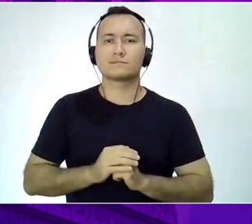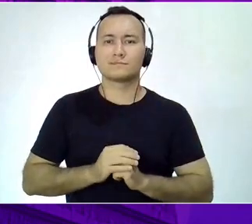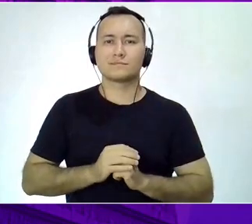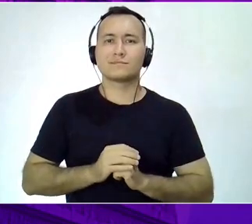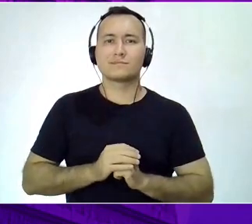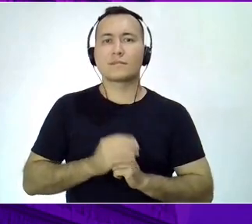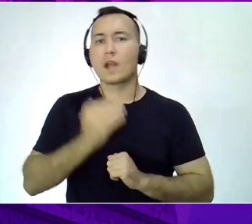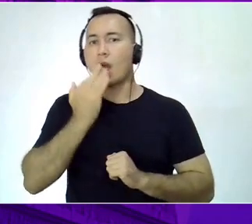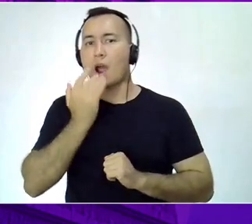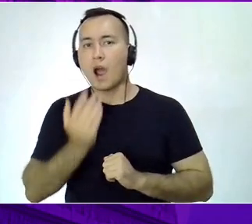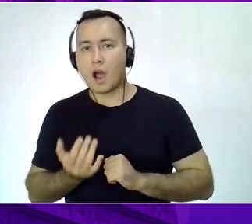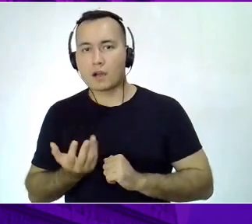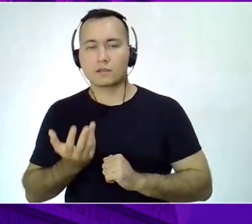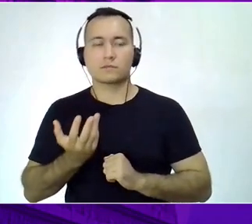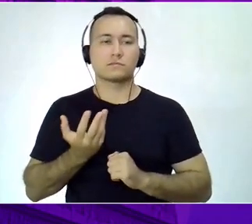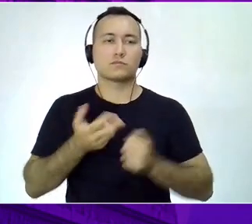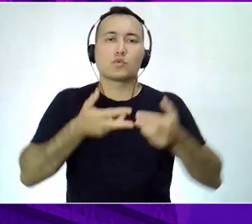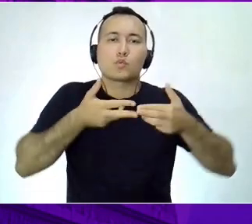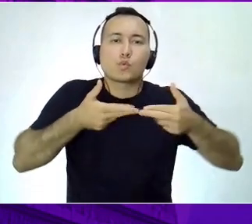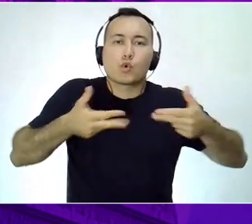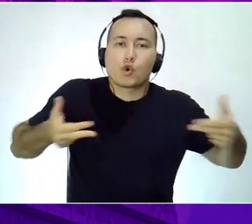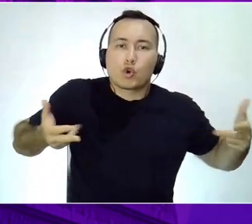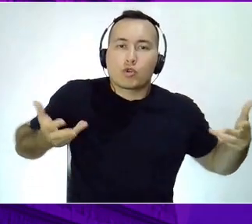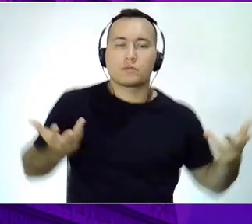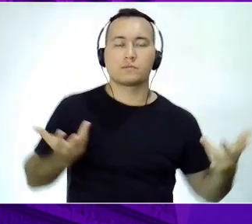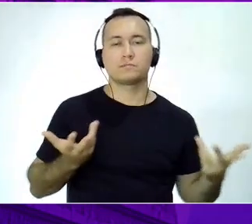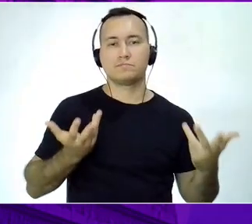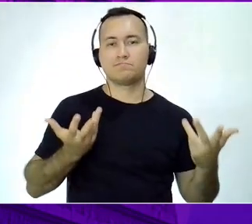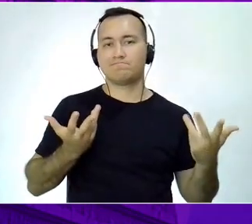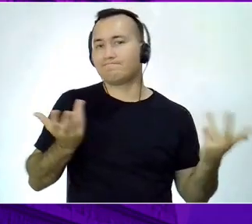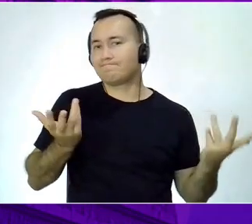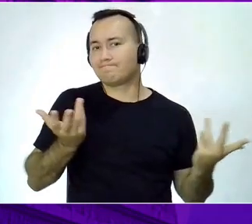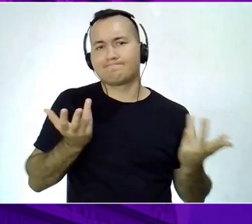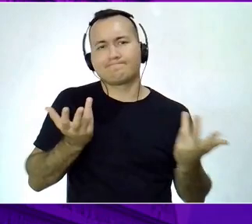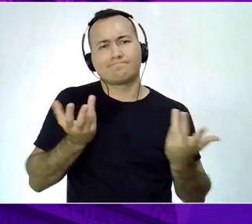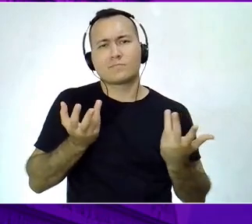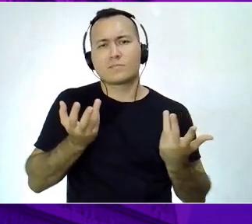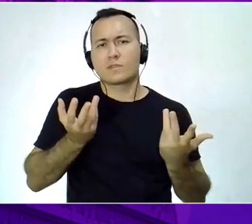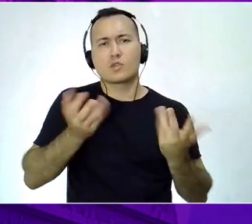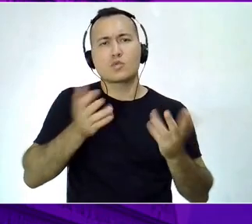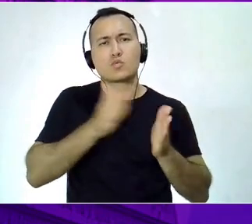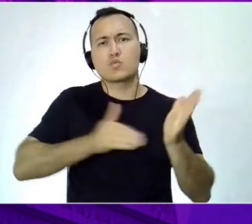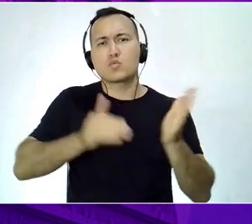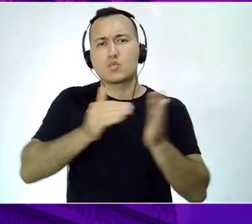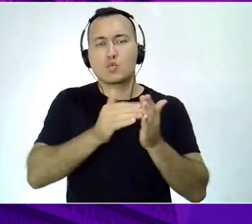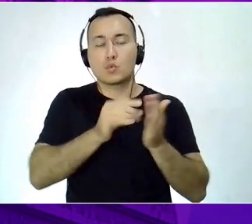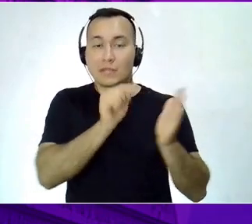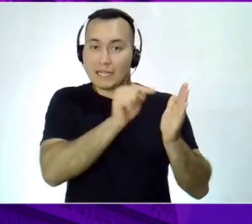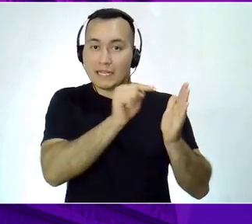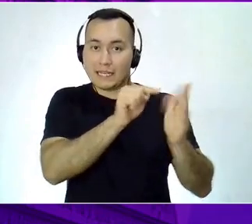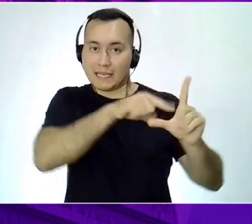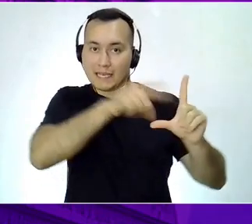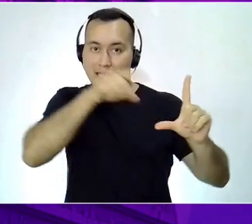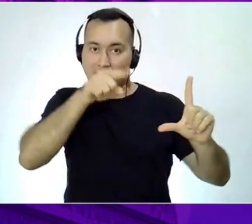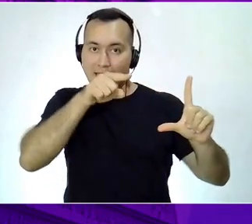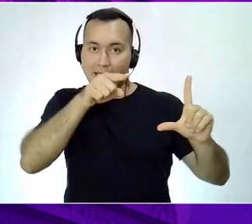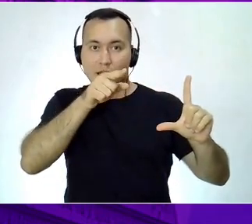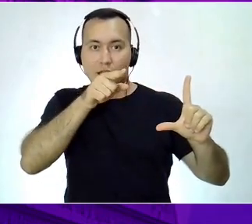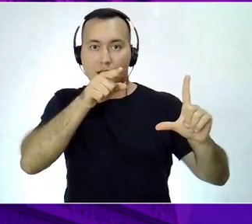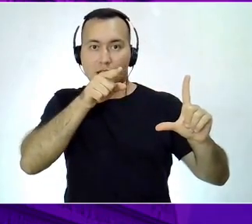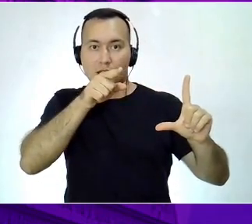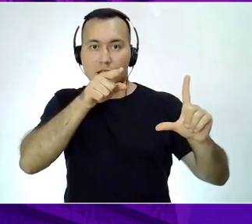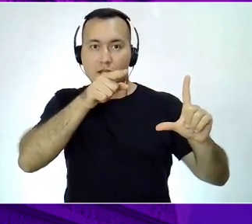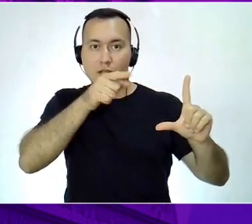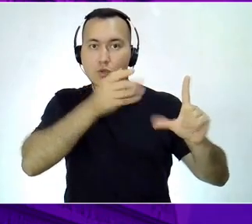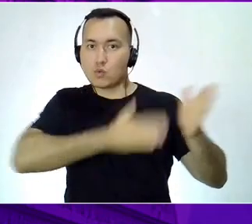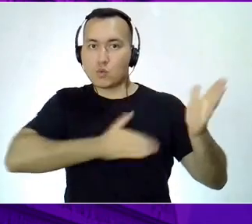tudo dentro do gráfico, elas vão ser guiadas pela mensagem que eu quero contar. E eu posso ter múltiplas, eu posso ter infinitas